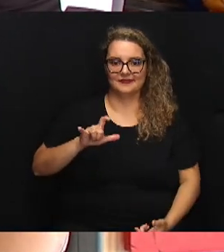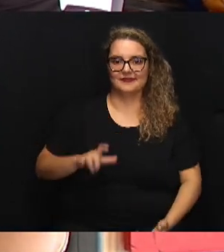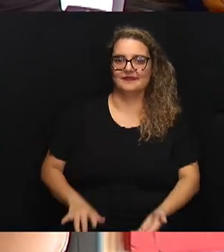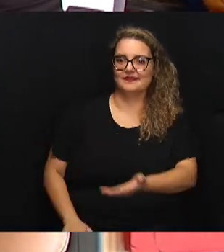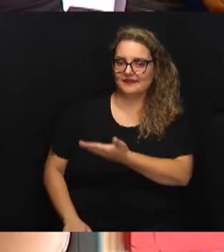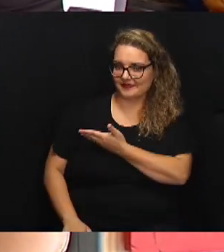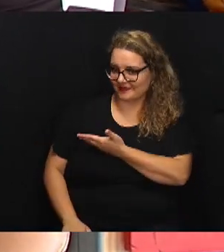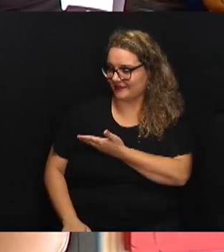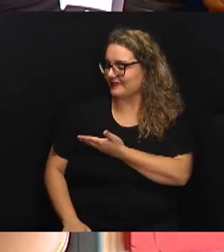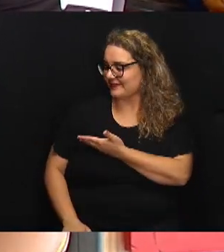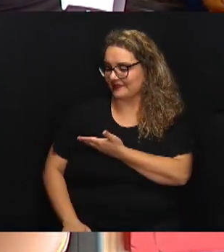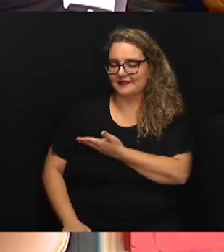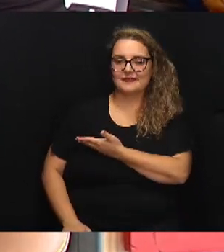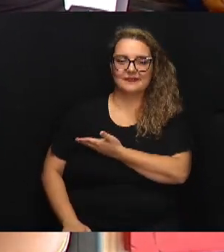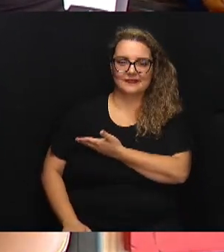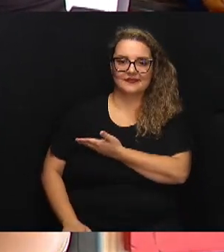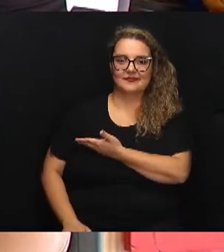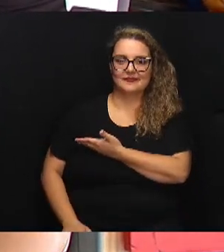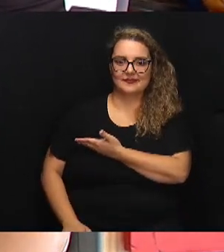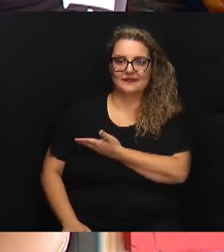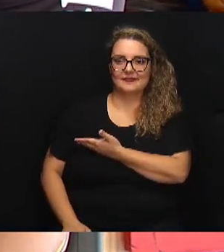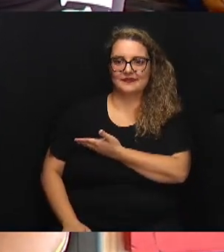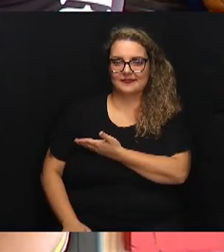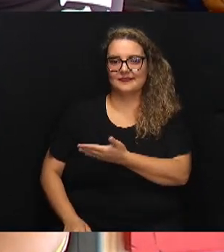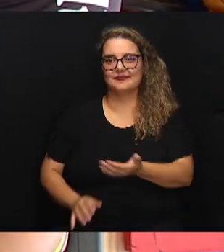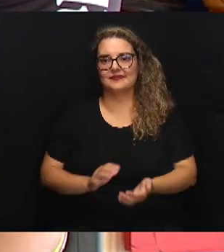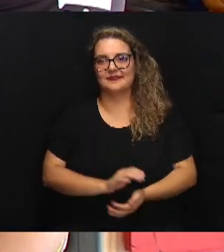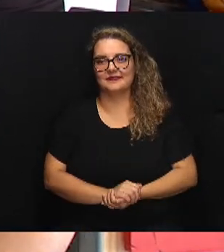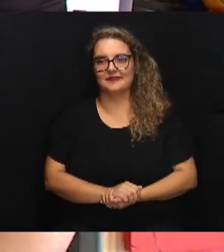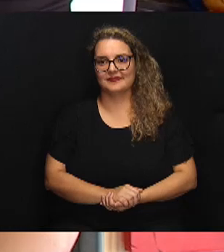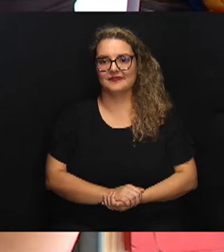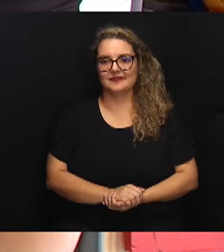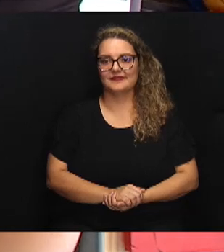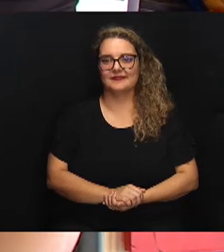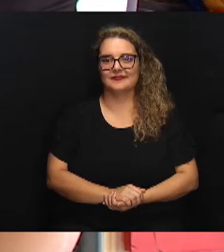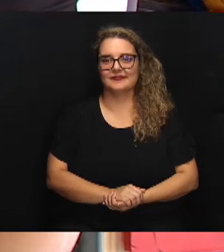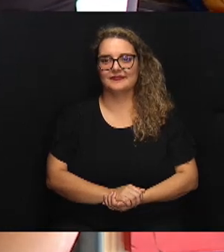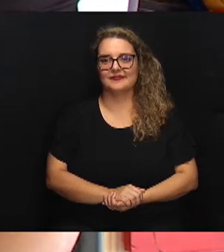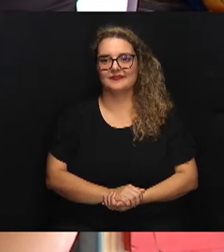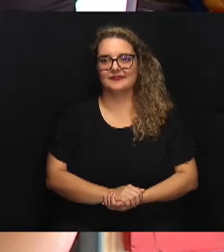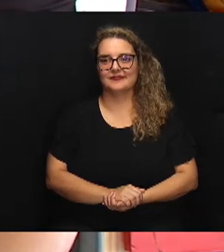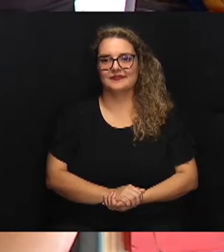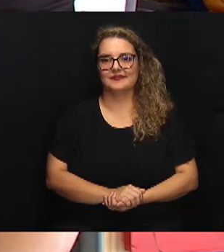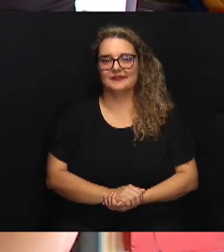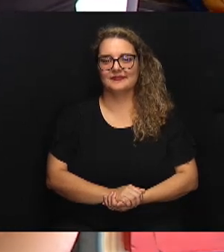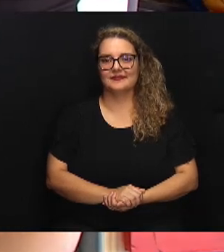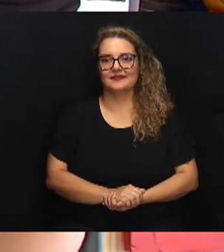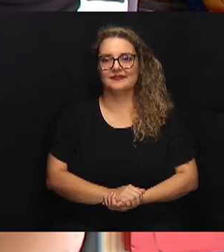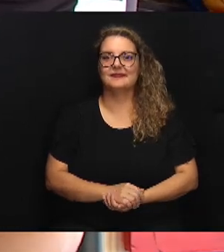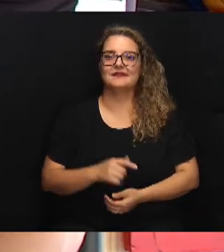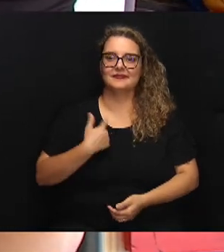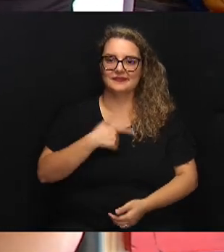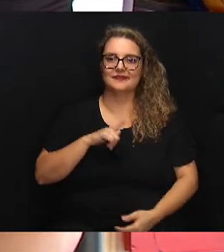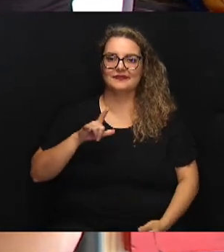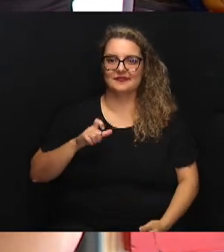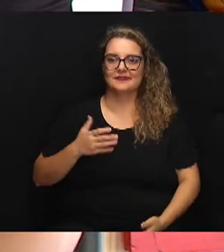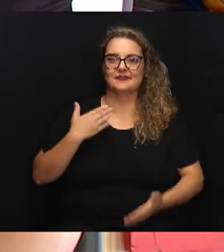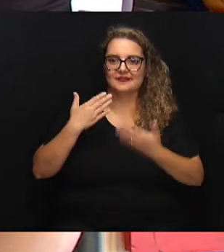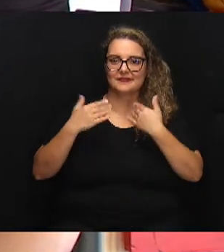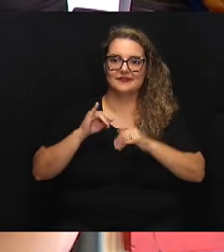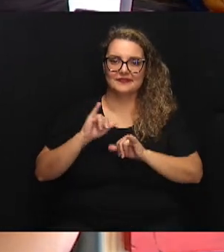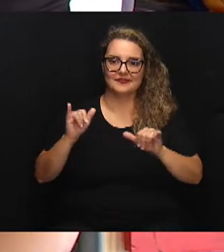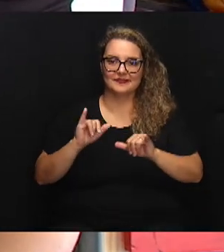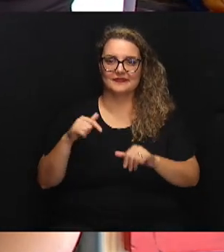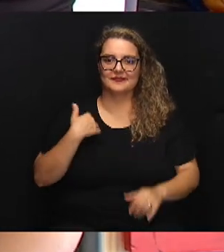Blota, do meu sobrenome, BLOTA, BJJ de Brazilian Jiu-Jitsu. Então, Blota BJJ. Por lá a gente divulga um pouco